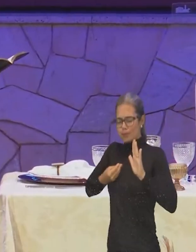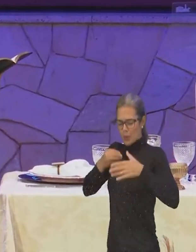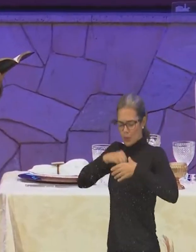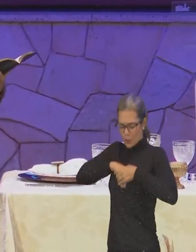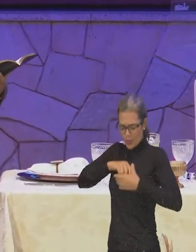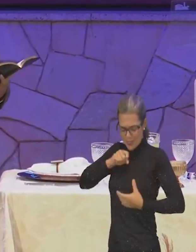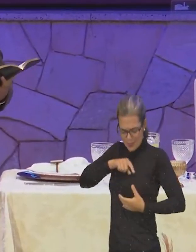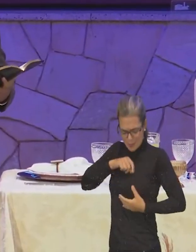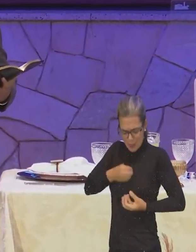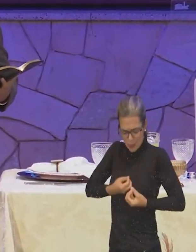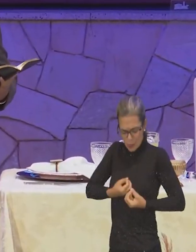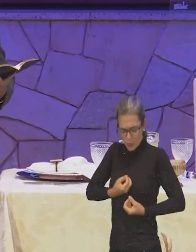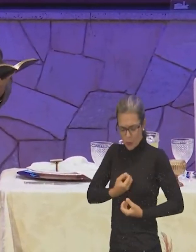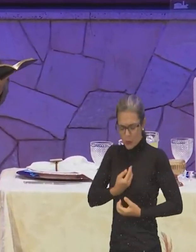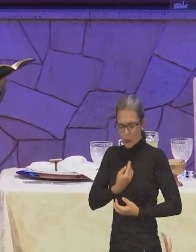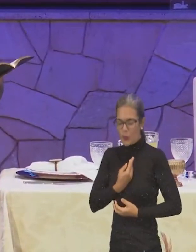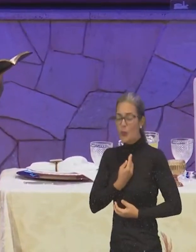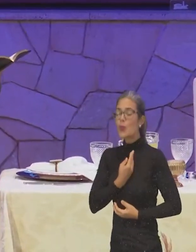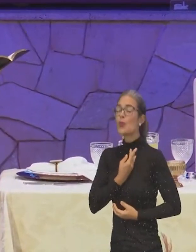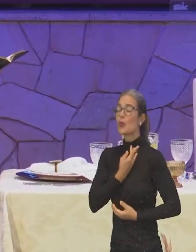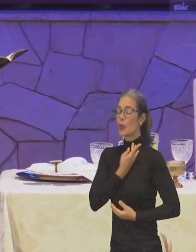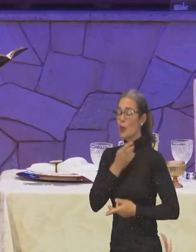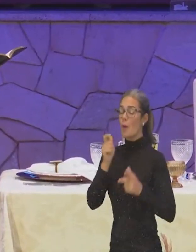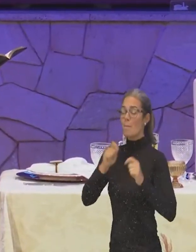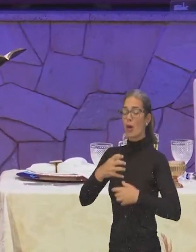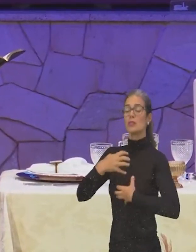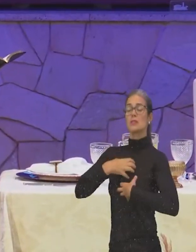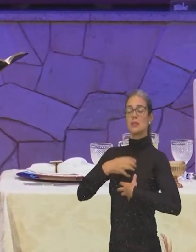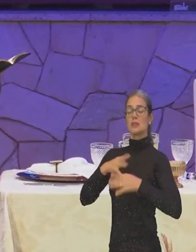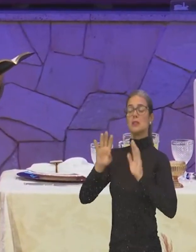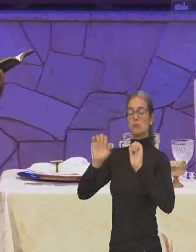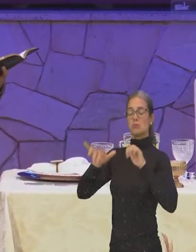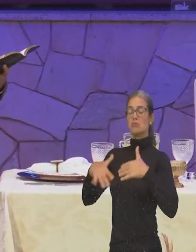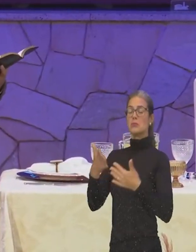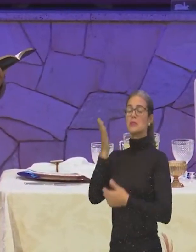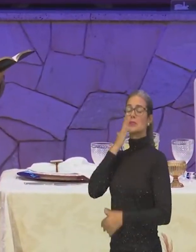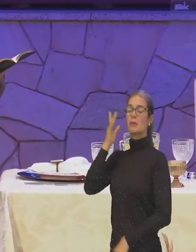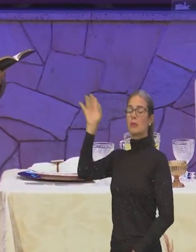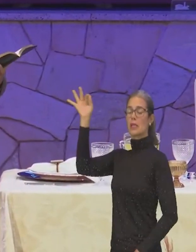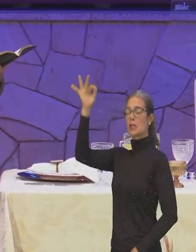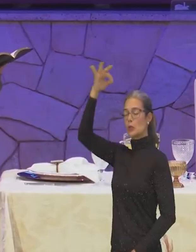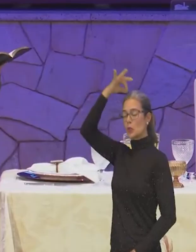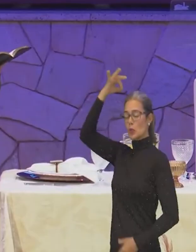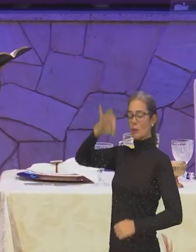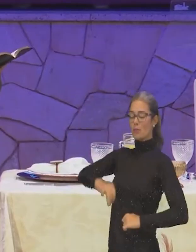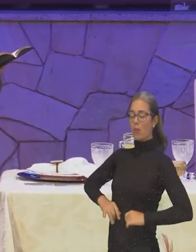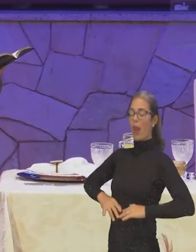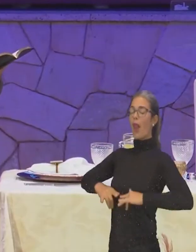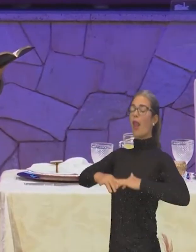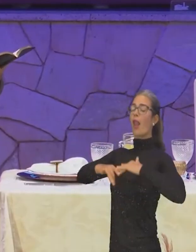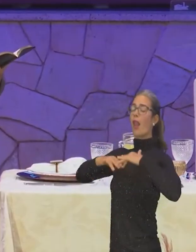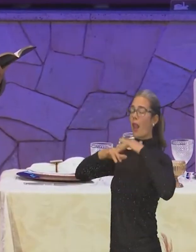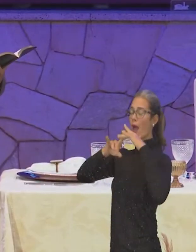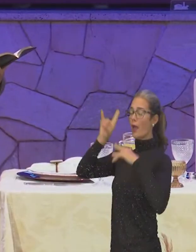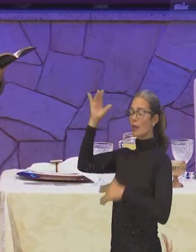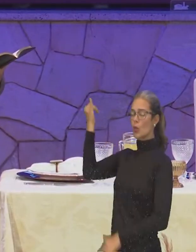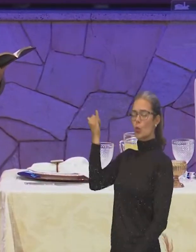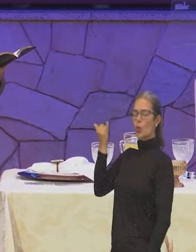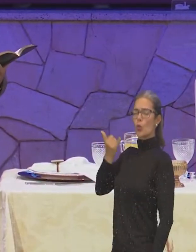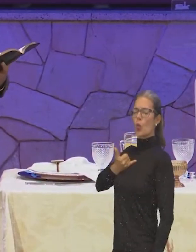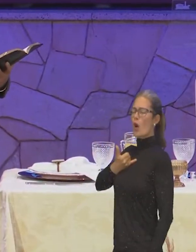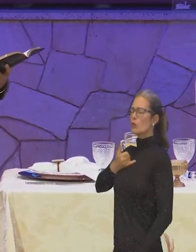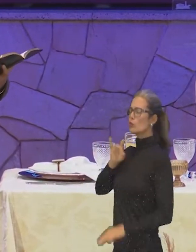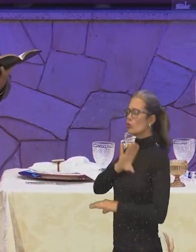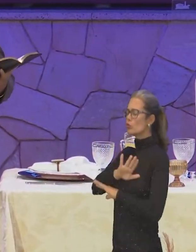nosso coração e que possamos sair daqui alimentados pelo Senhor. Que apenas a Tua voz, o Teu Espírito tenha espaço no nosso